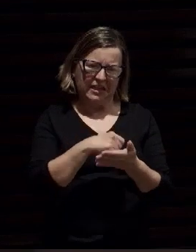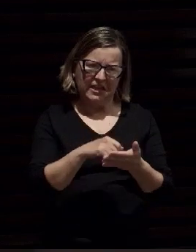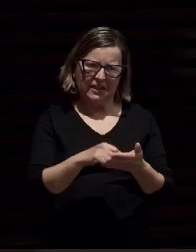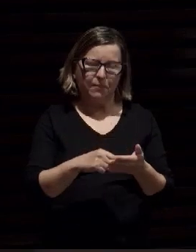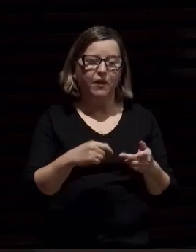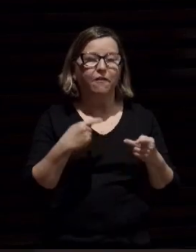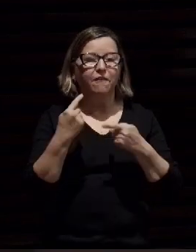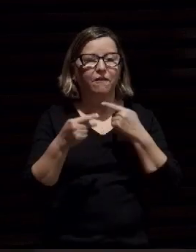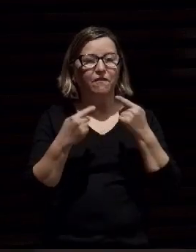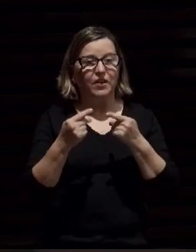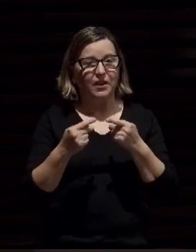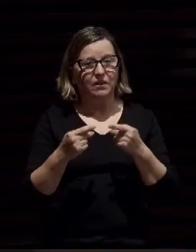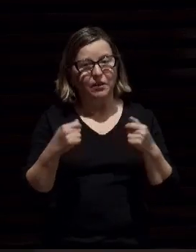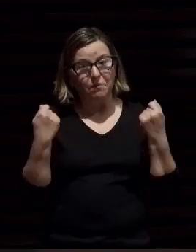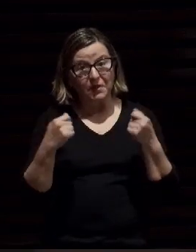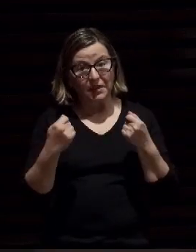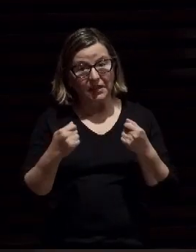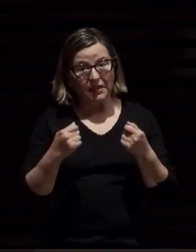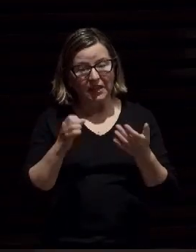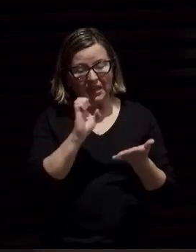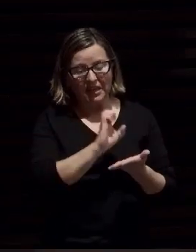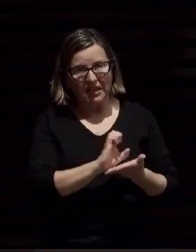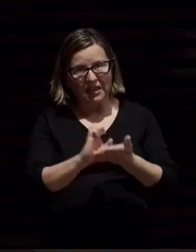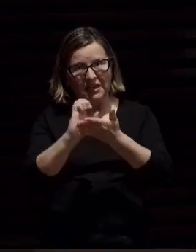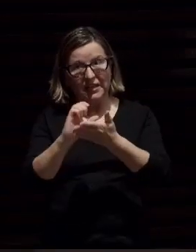que Elias venha primeiro?"